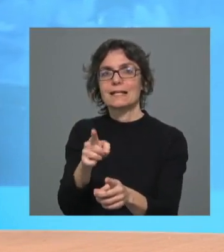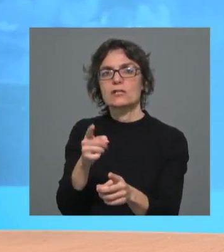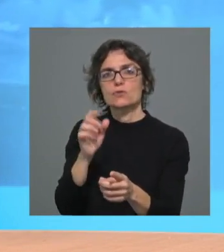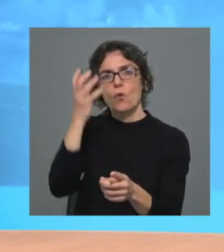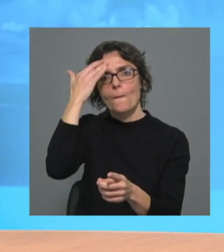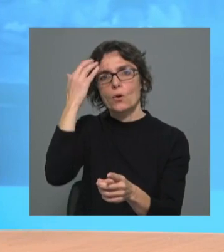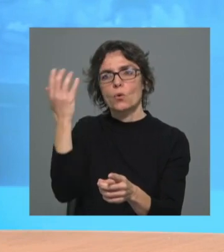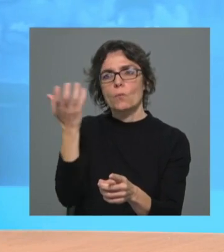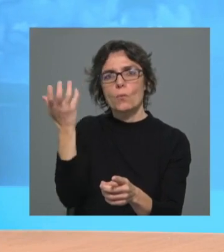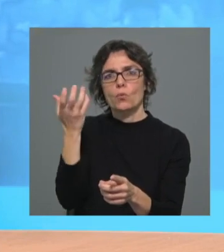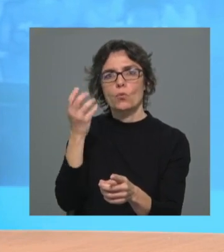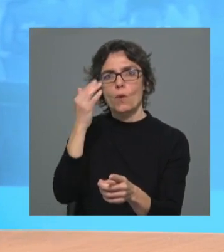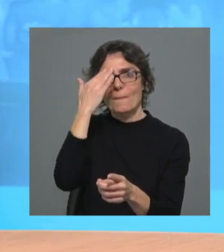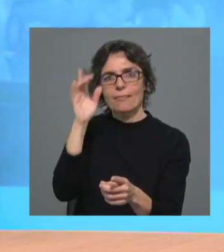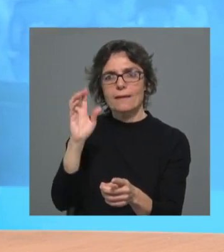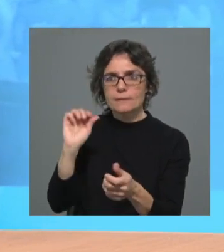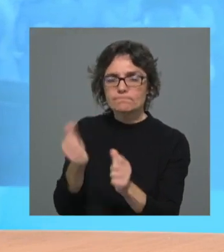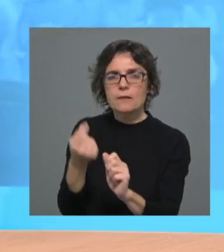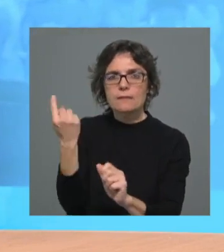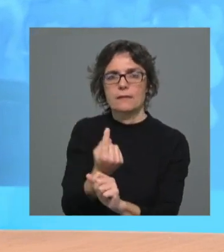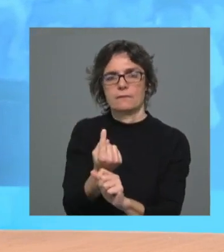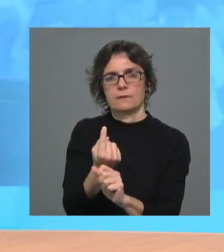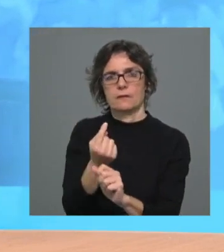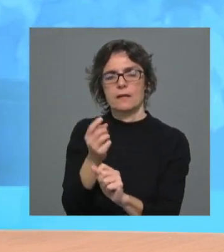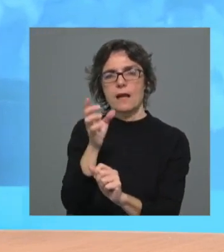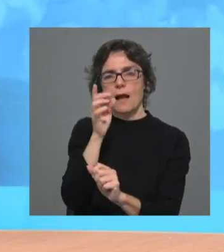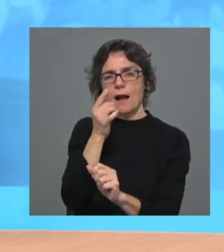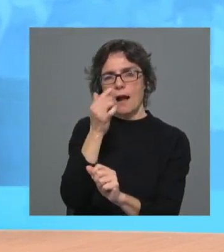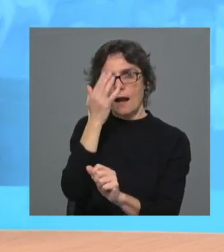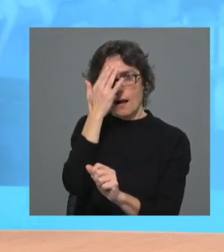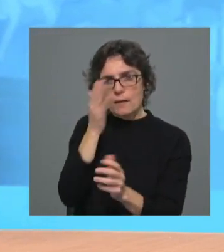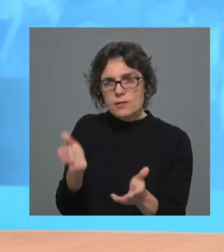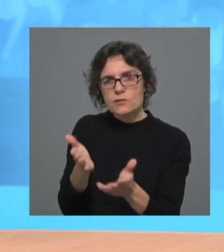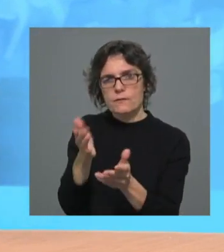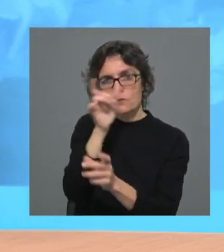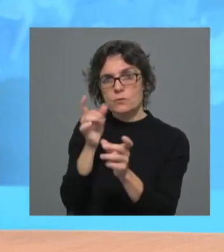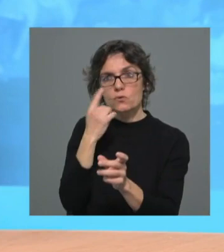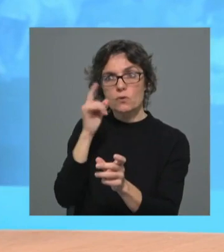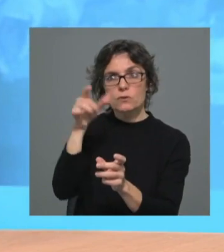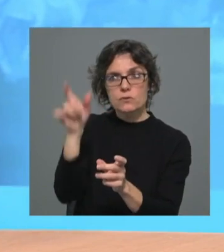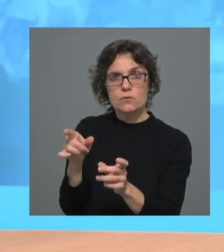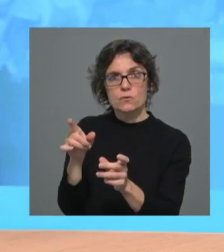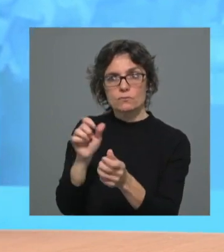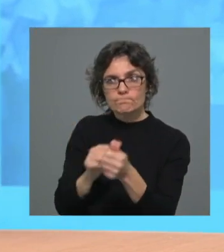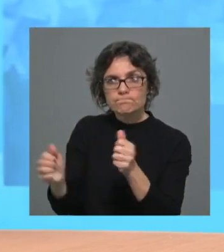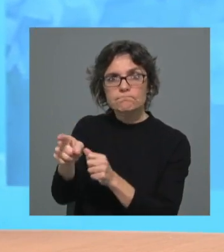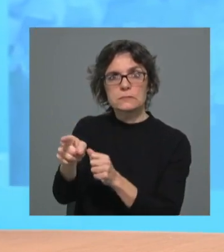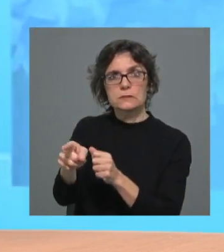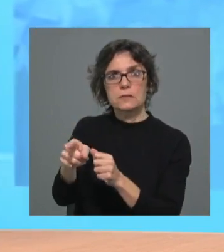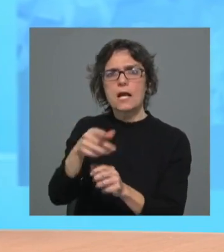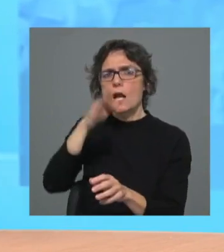de mentalidade, da forma como as pessoas olham umas para as outras e para que, em primeiro lugar, reconheçam, é uma mensagem que o Papa tem